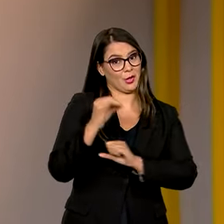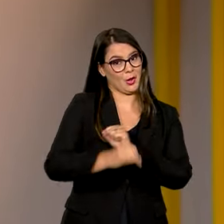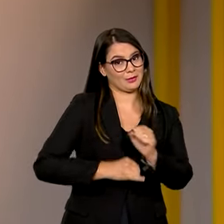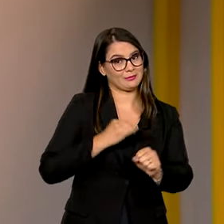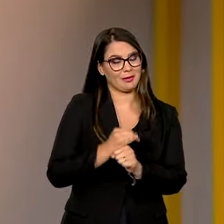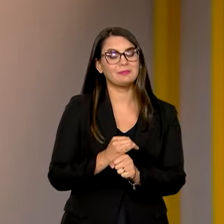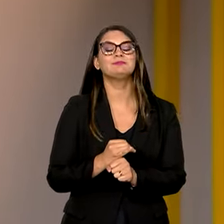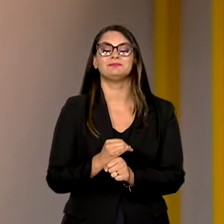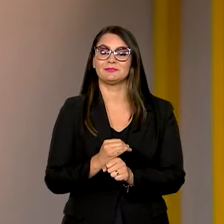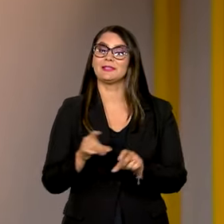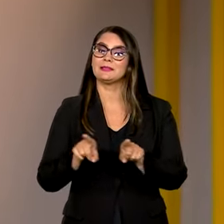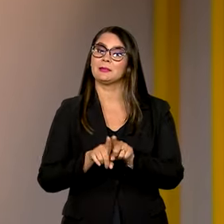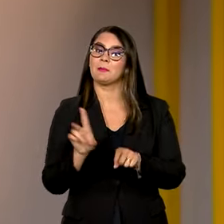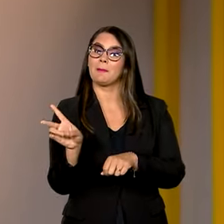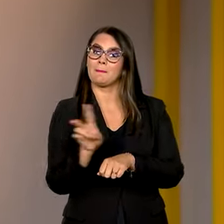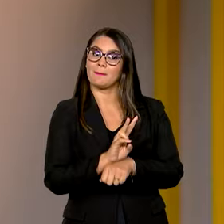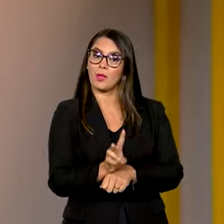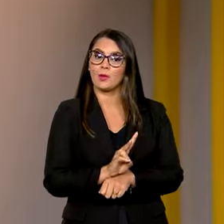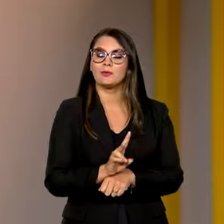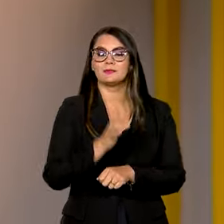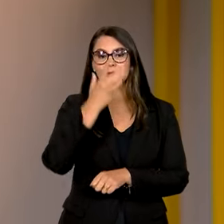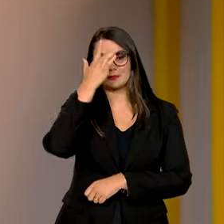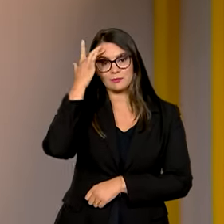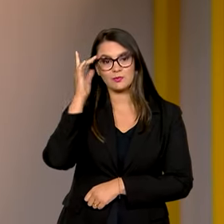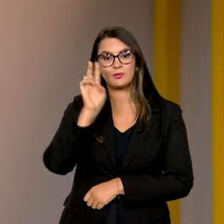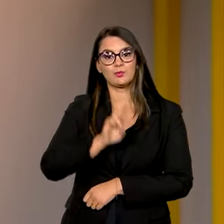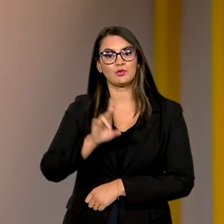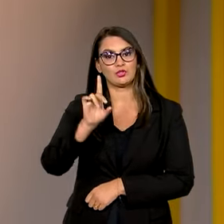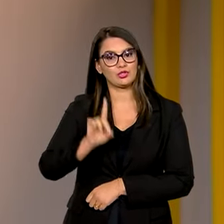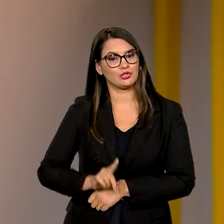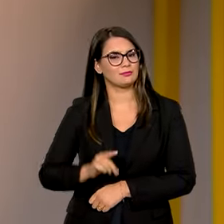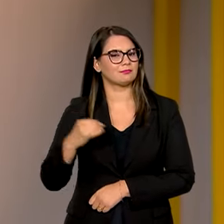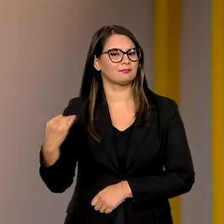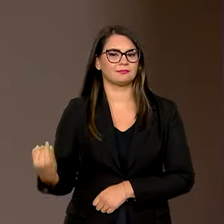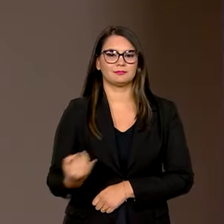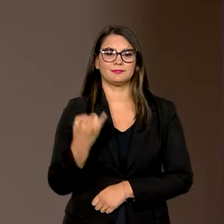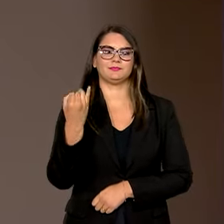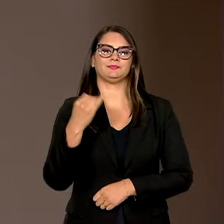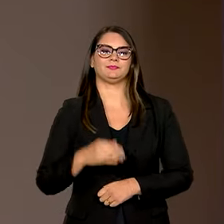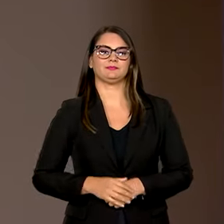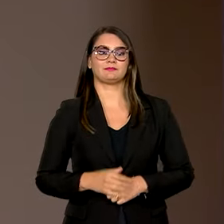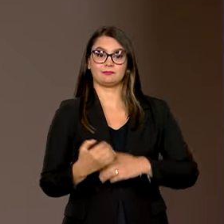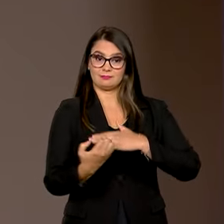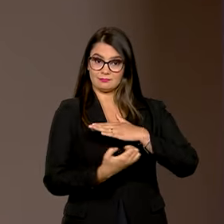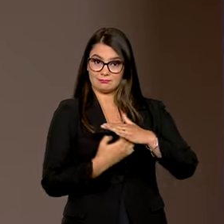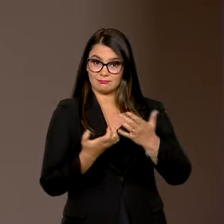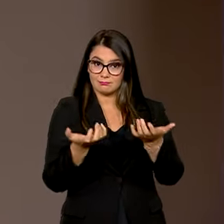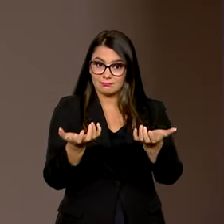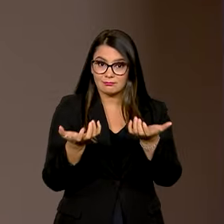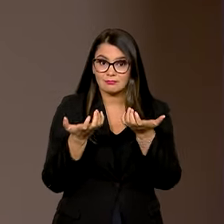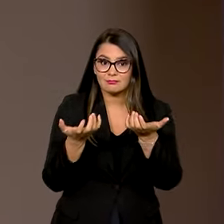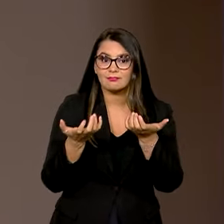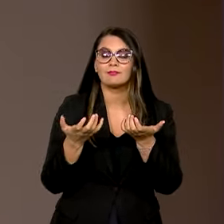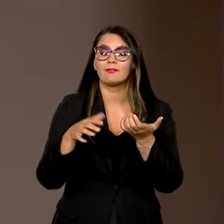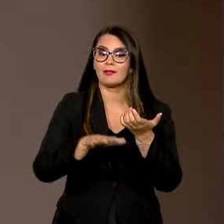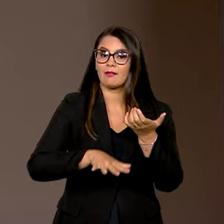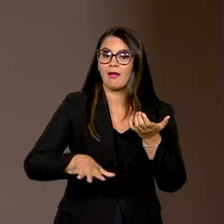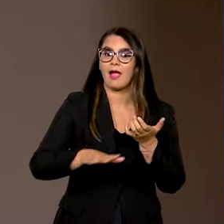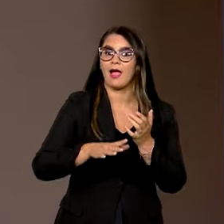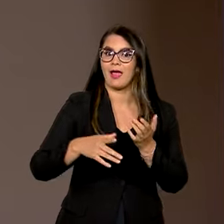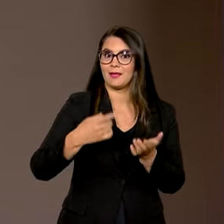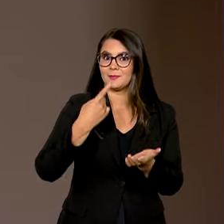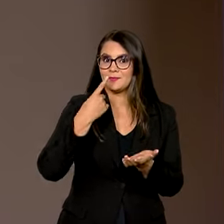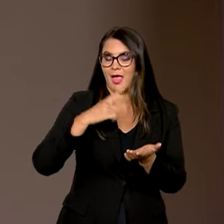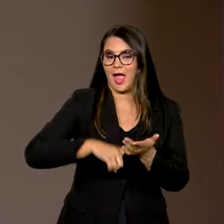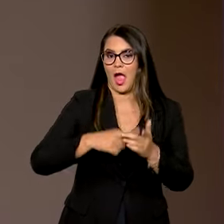medida também garante proteção aos consumidores com direitos fundamentais e as empresas que desejem atuar no mercado